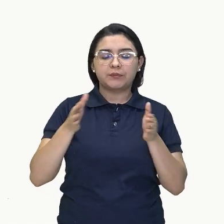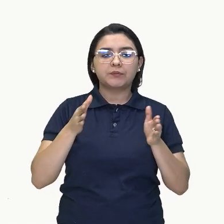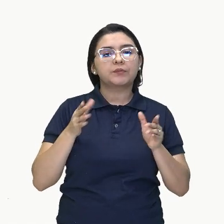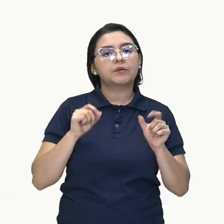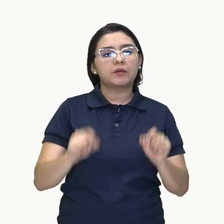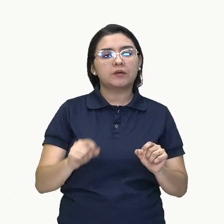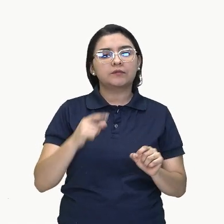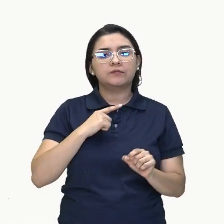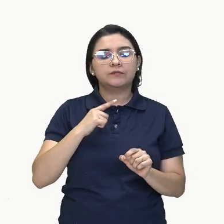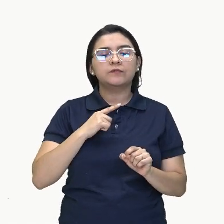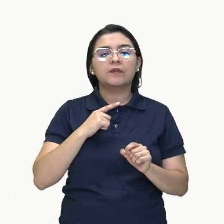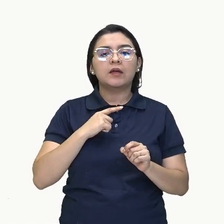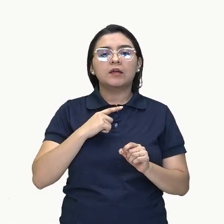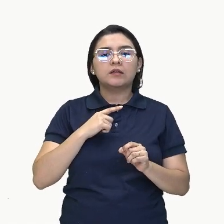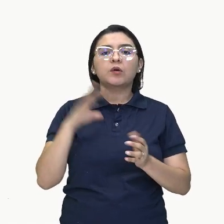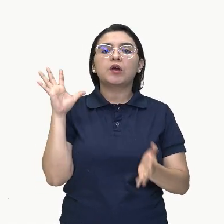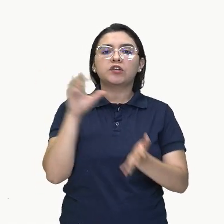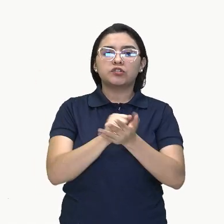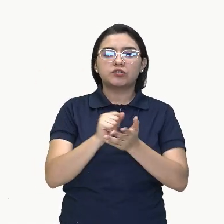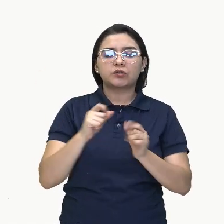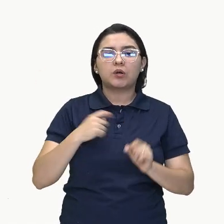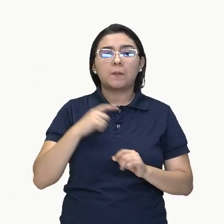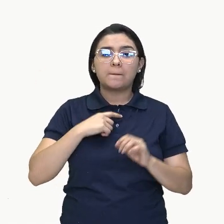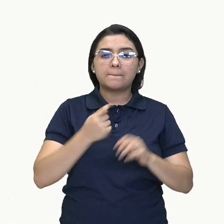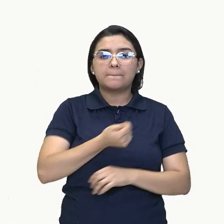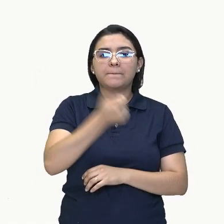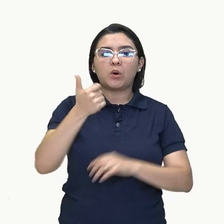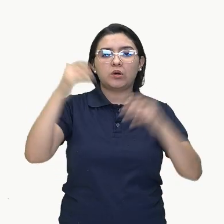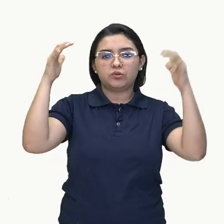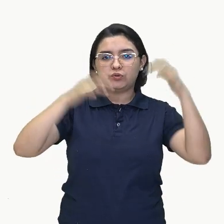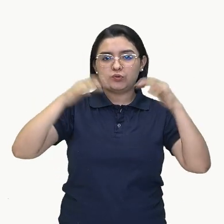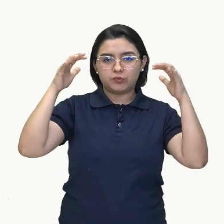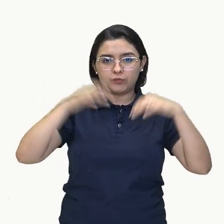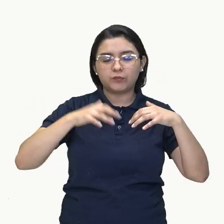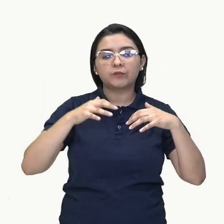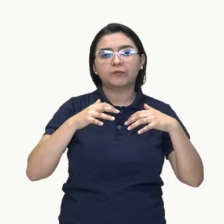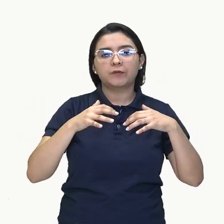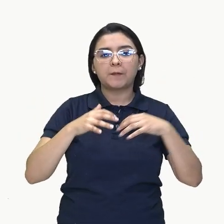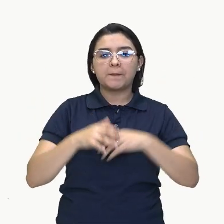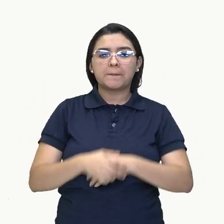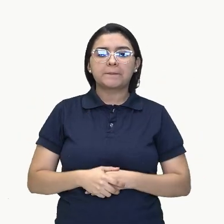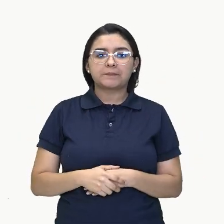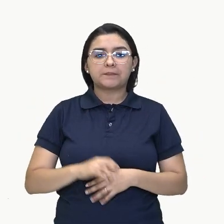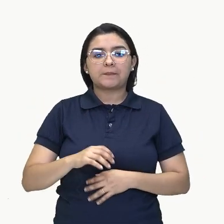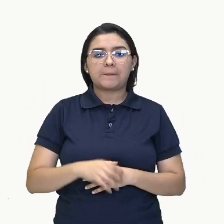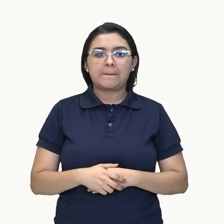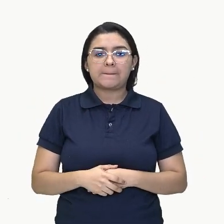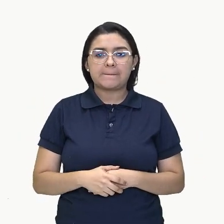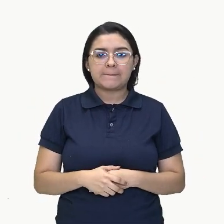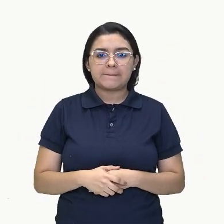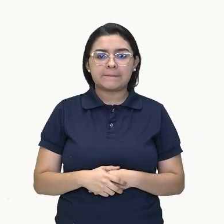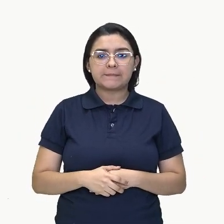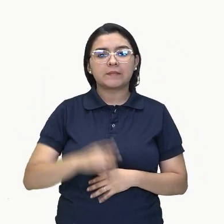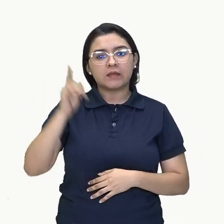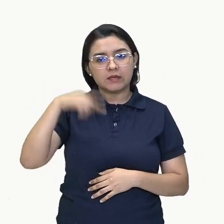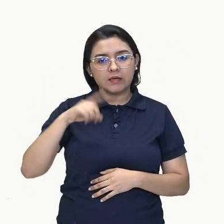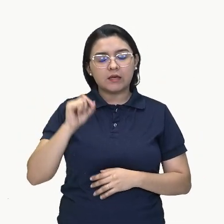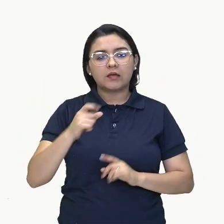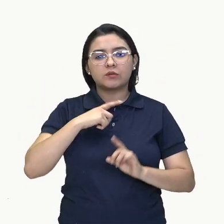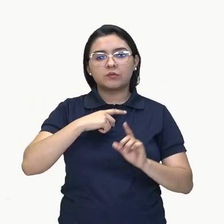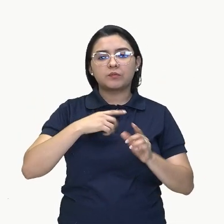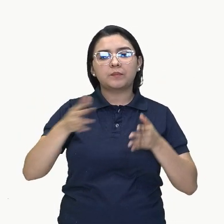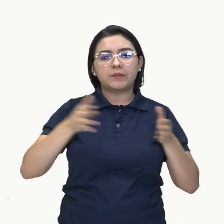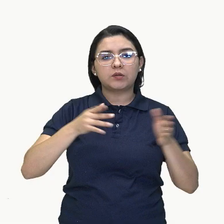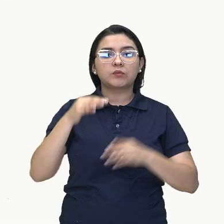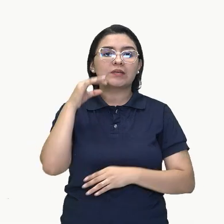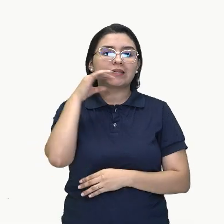a gente vai registrar uma menor quantidade de precipitação ou uma menor quantidade de chuva, que é justamente naquele período